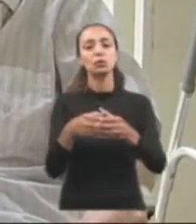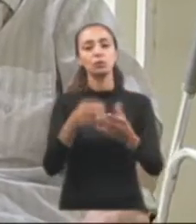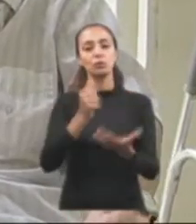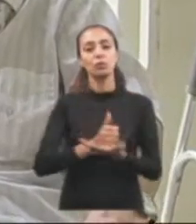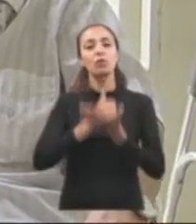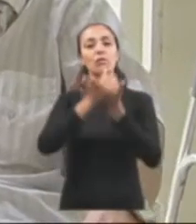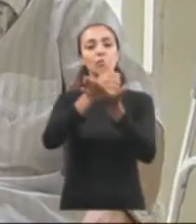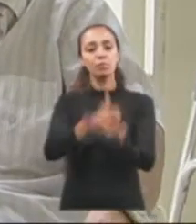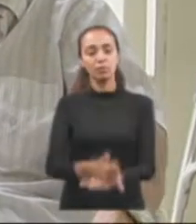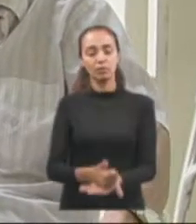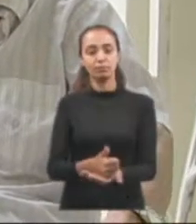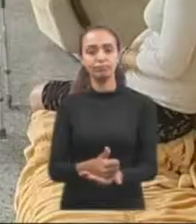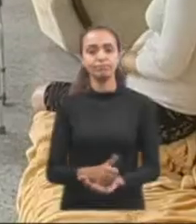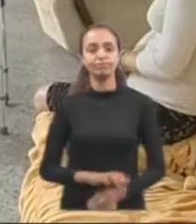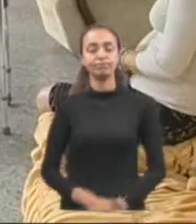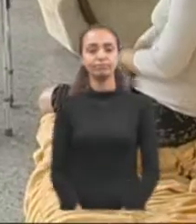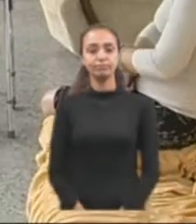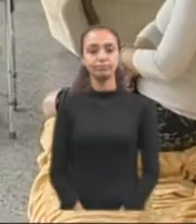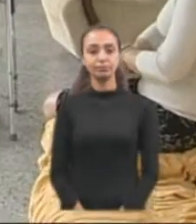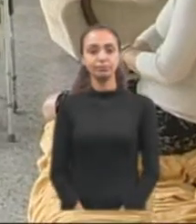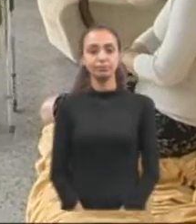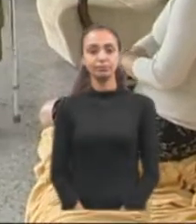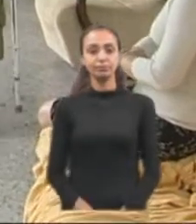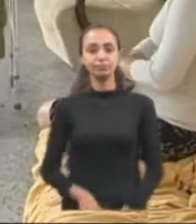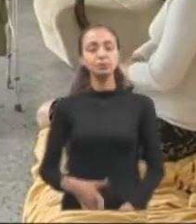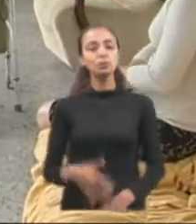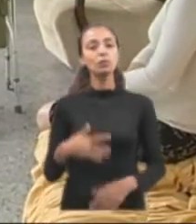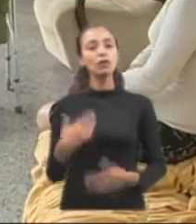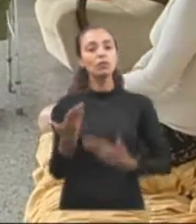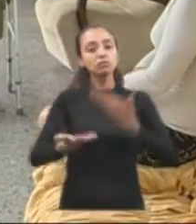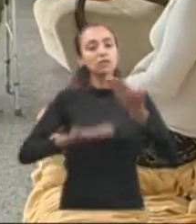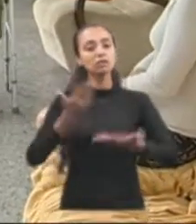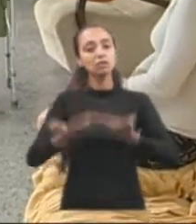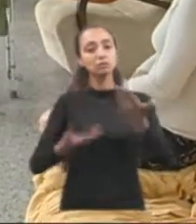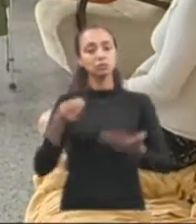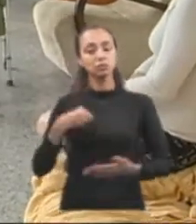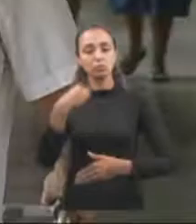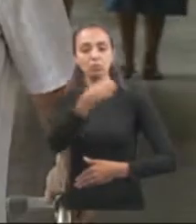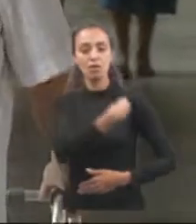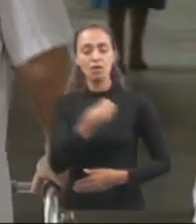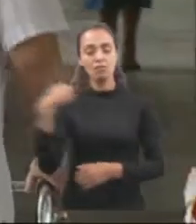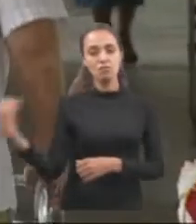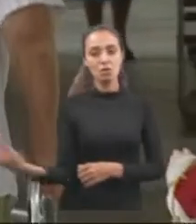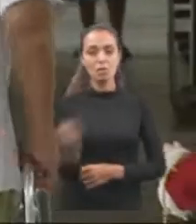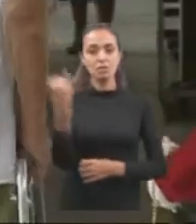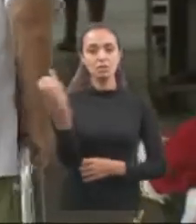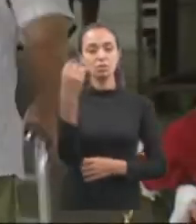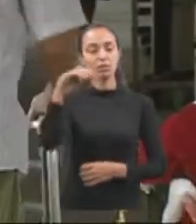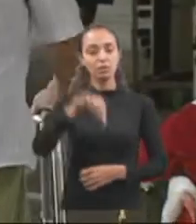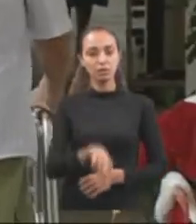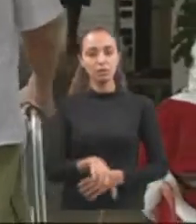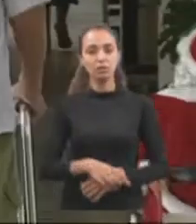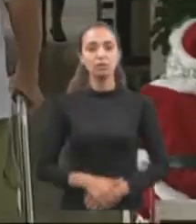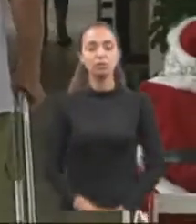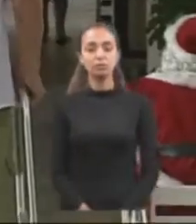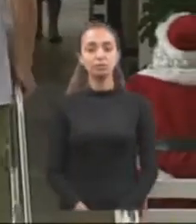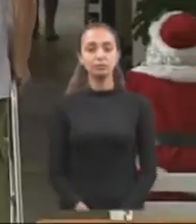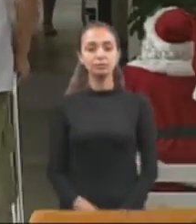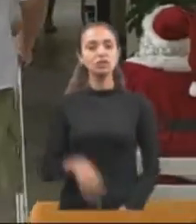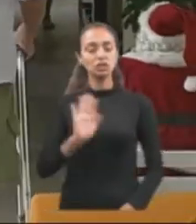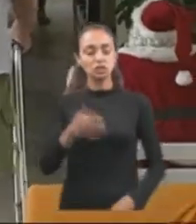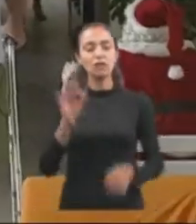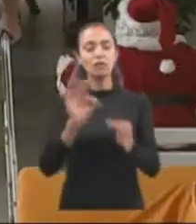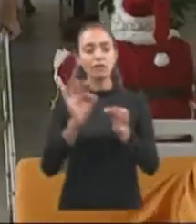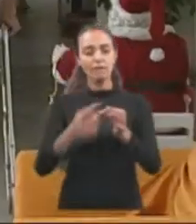deu um atendimento tremendo aqui. Atendimento médico para pessoas idosas é fundamental. Pedro Freitas já passou por cirurgias e